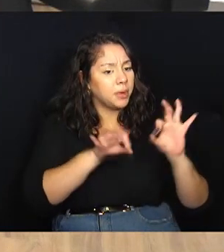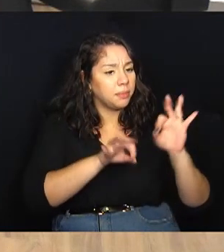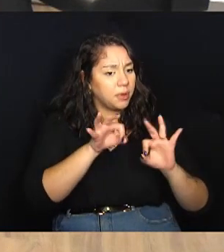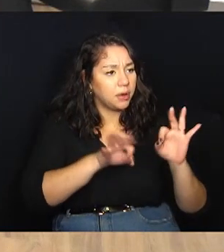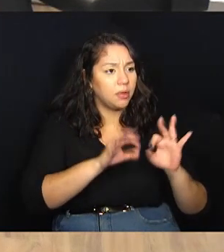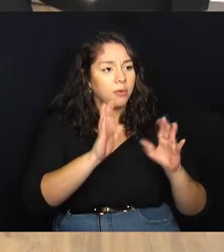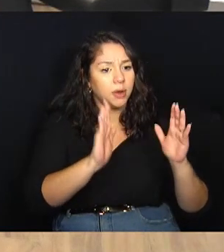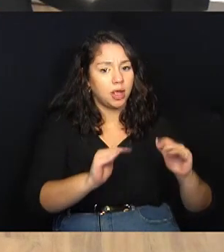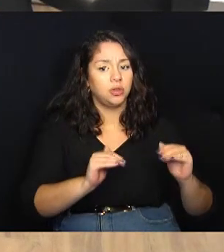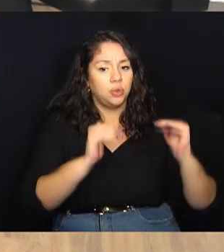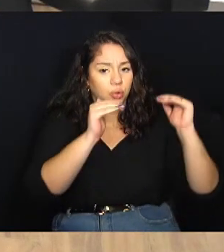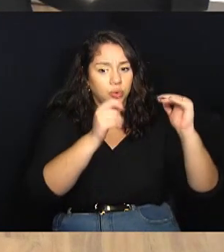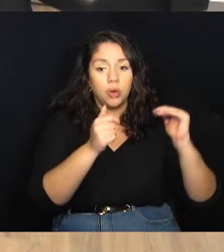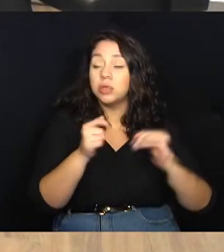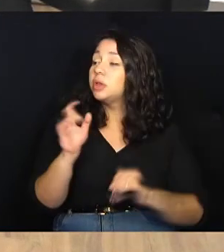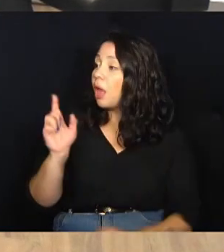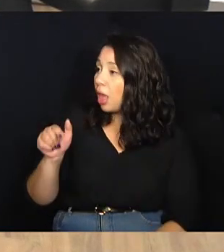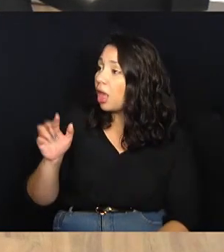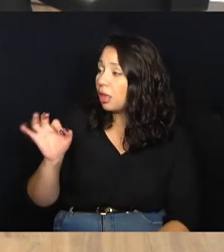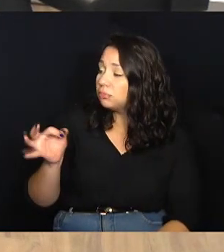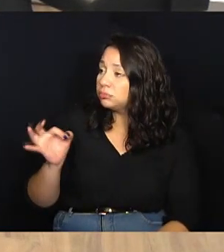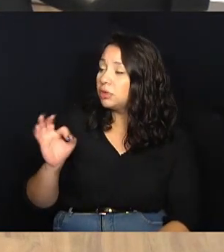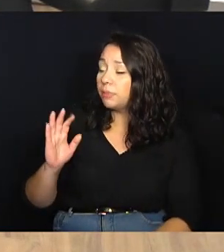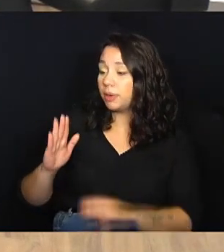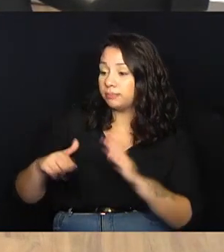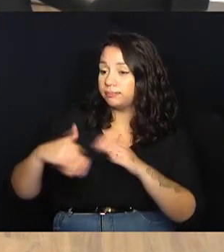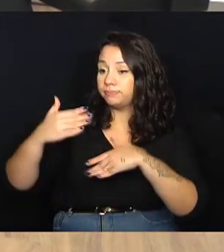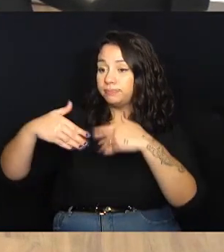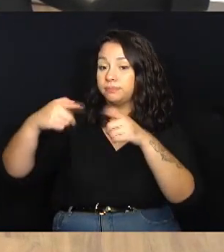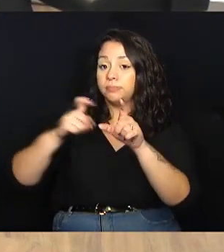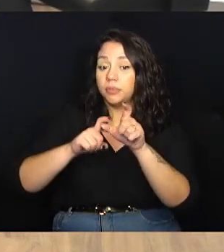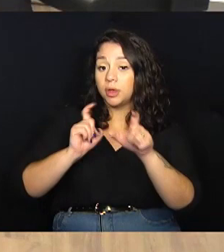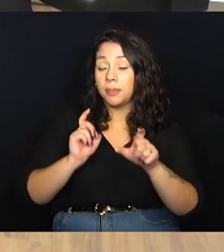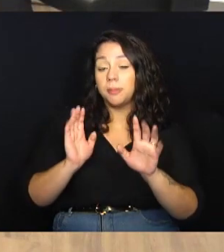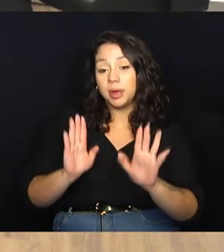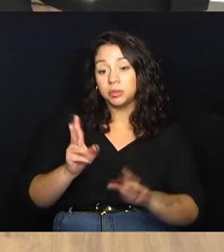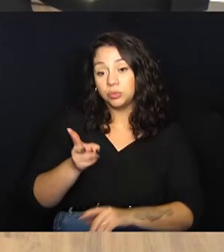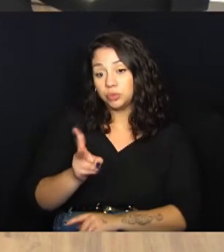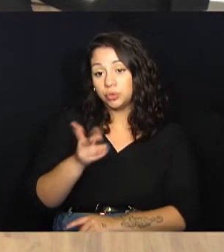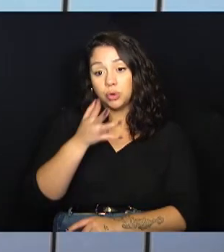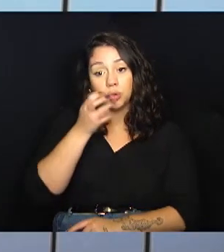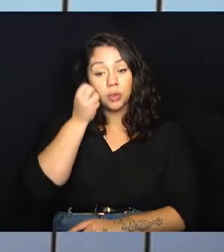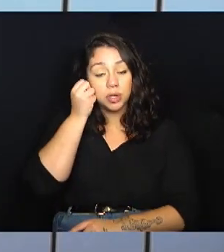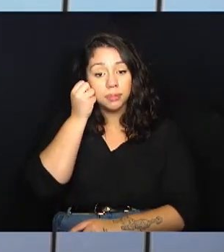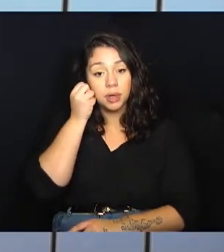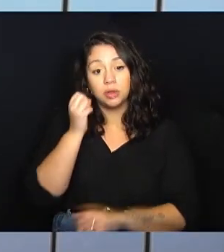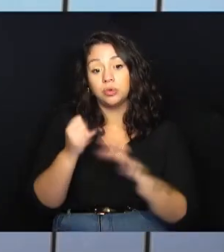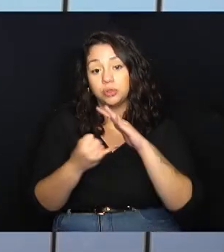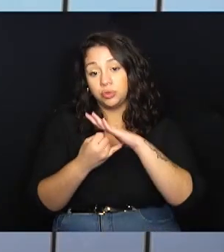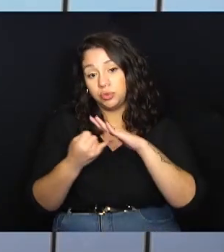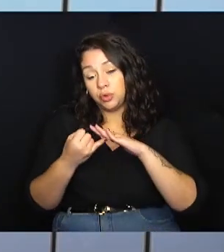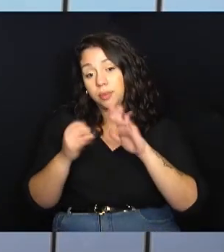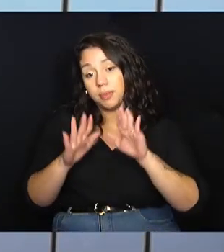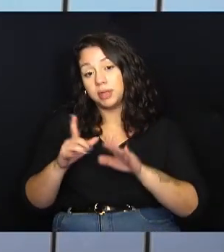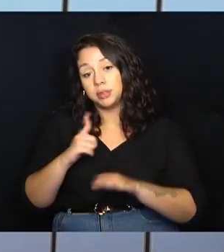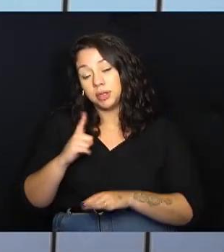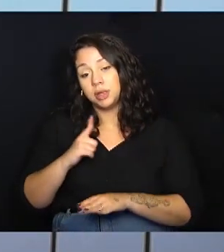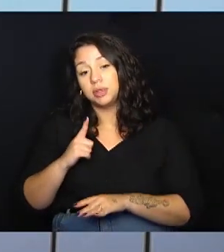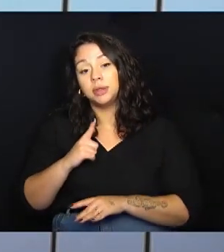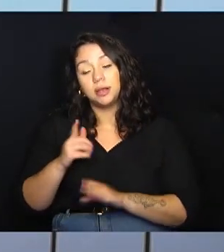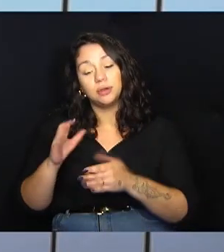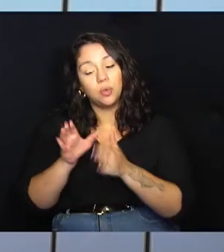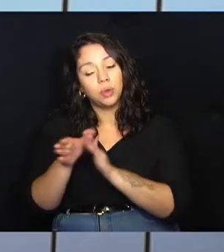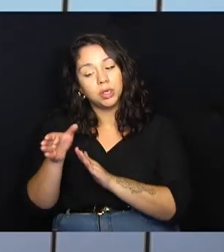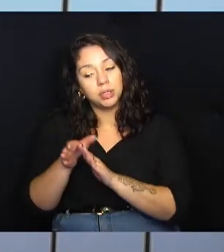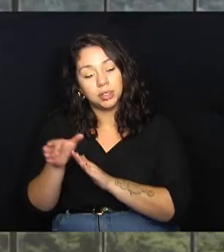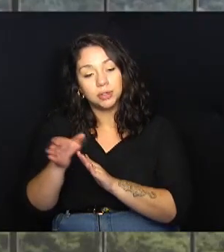tornar adulto. Exato, para ir desenvolvendo autonomia, mas ela continua em acolhimento institucional, só que recebendo orientação. Tá, então